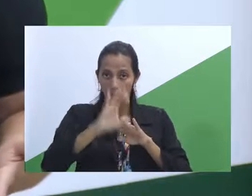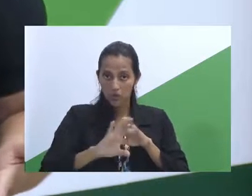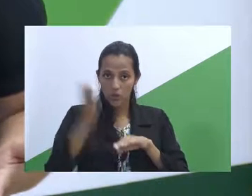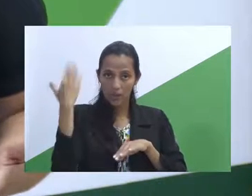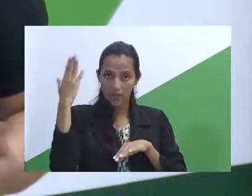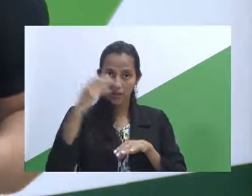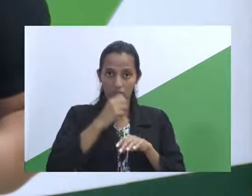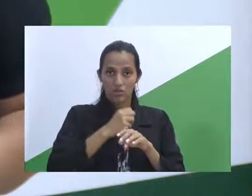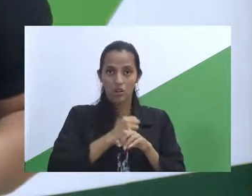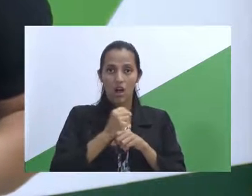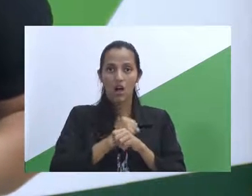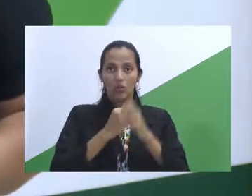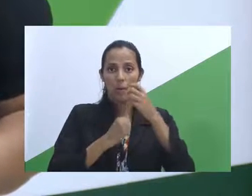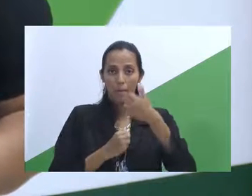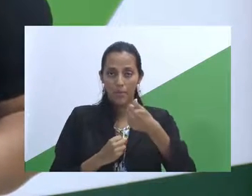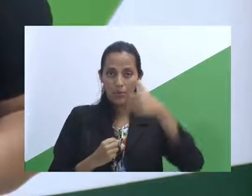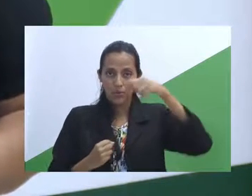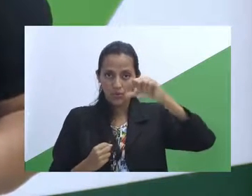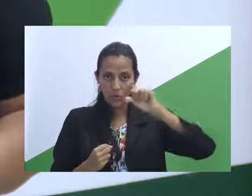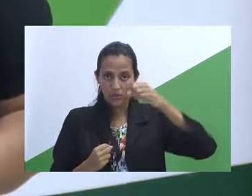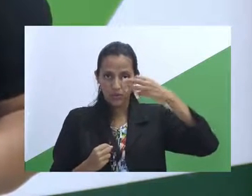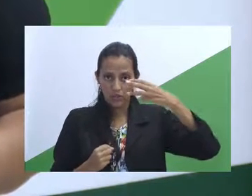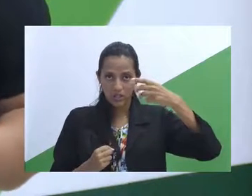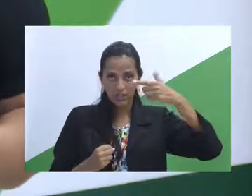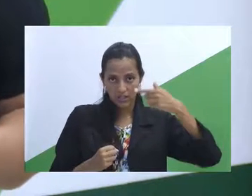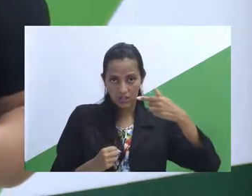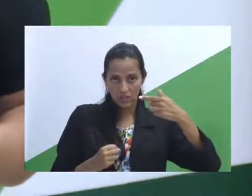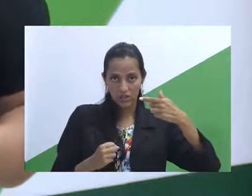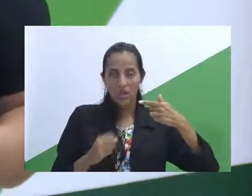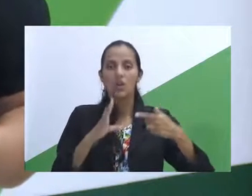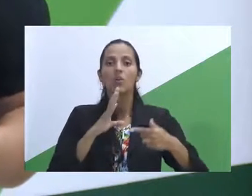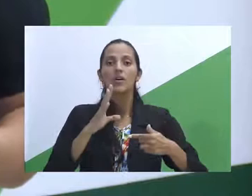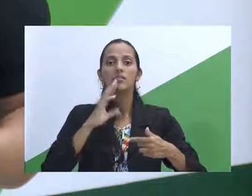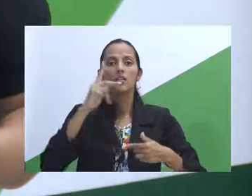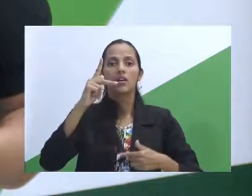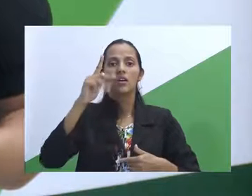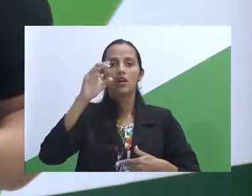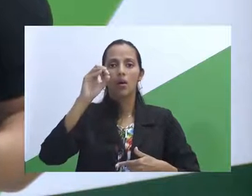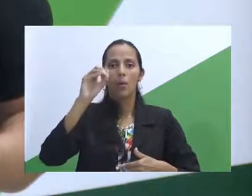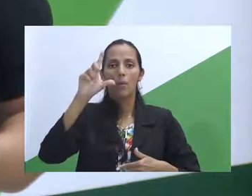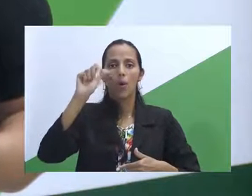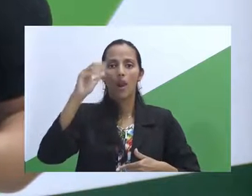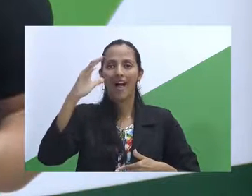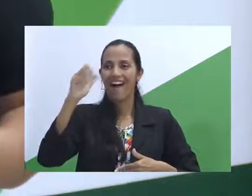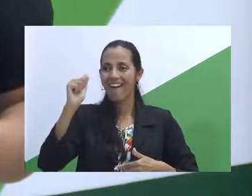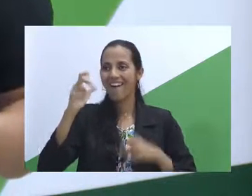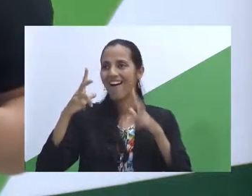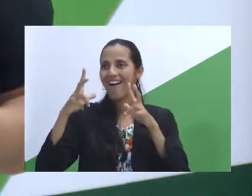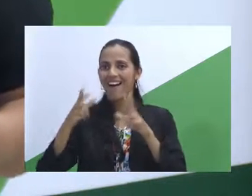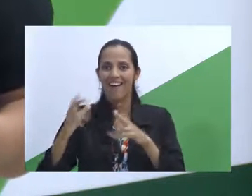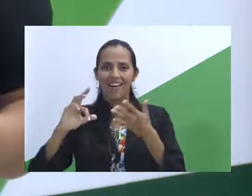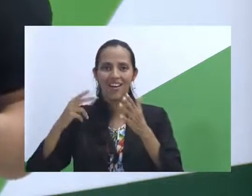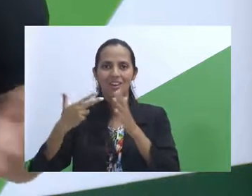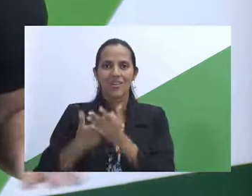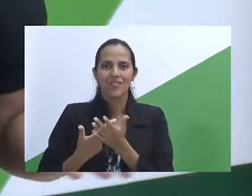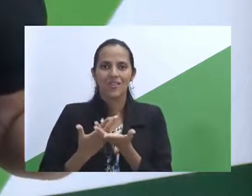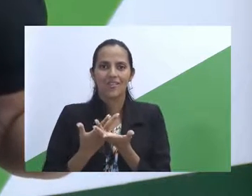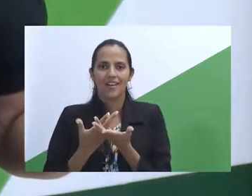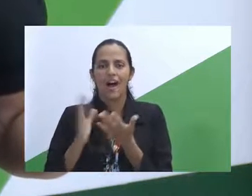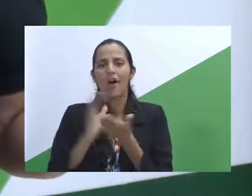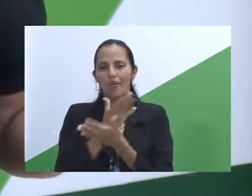ela é conhecida como a Constituição Polaca, né, então, quer dizer, ela tem moldes fascistas, aí, agora,